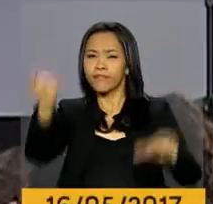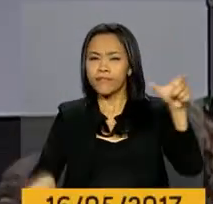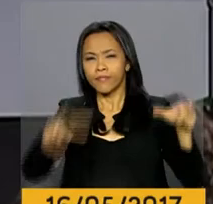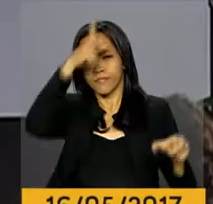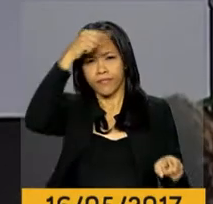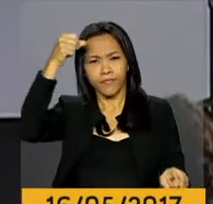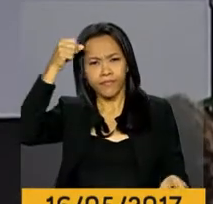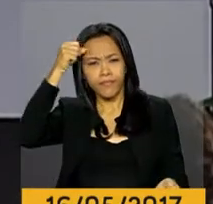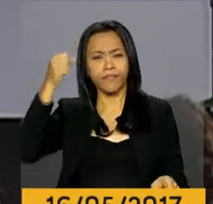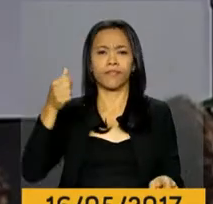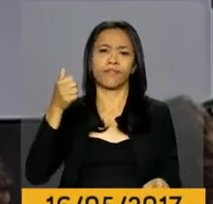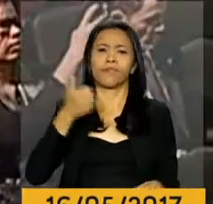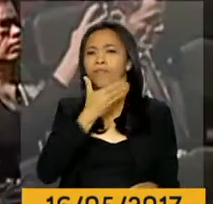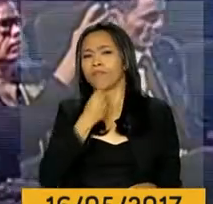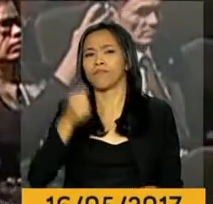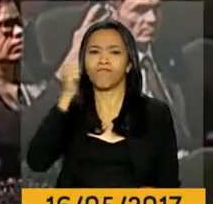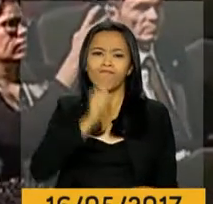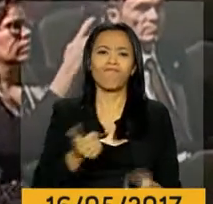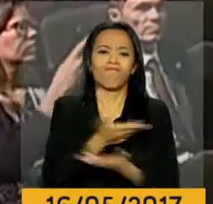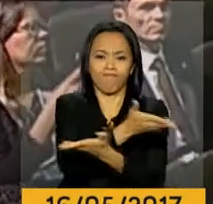prefeitas, vice-prefeitas, vereadores,